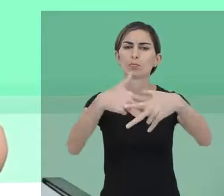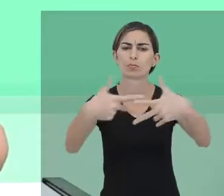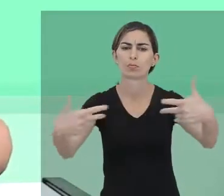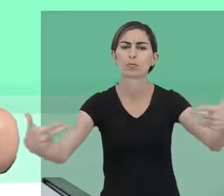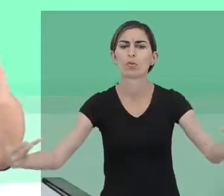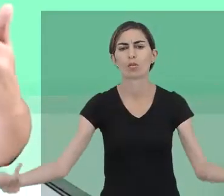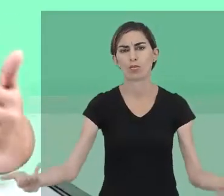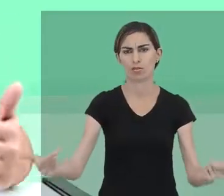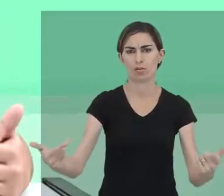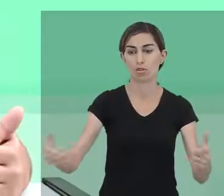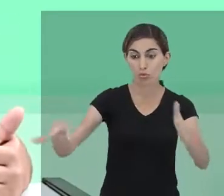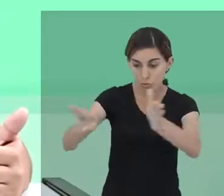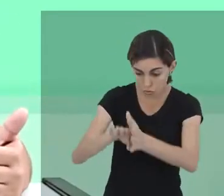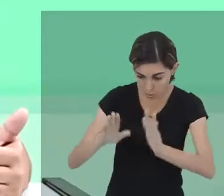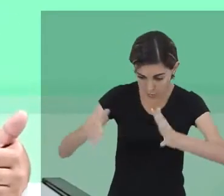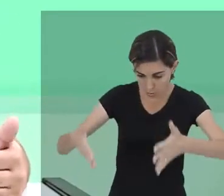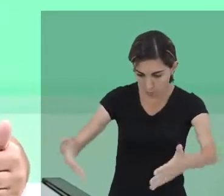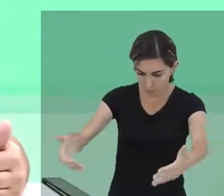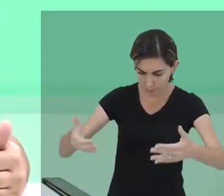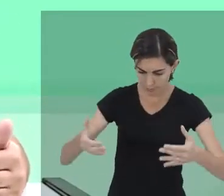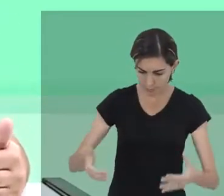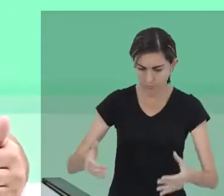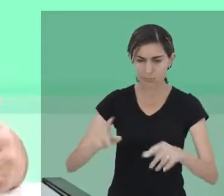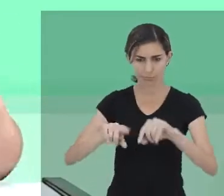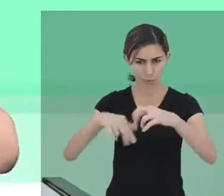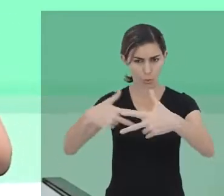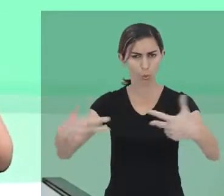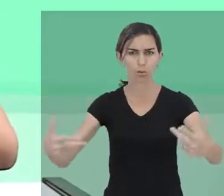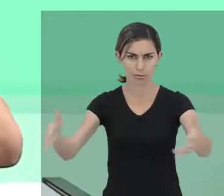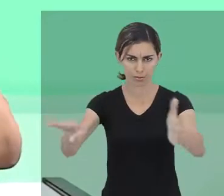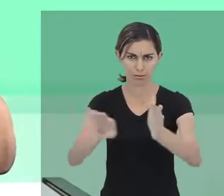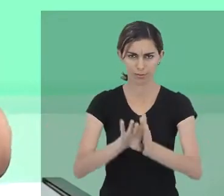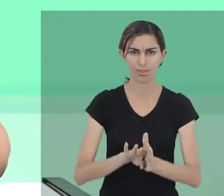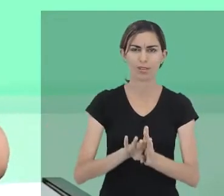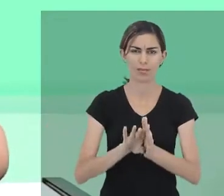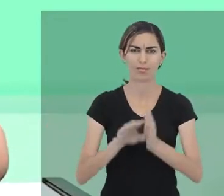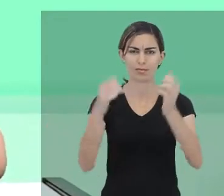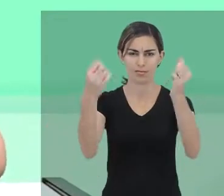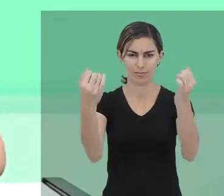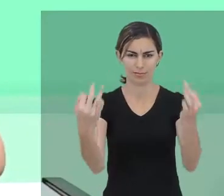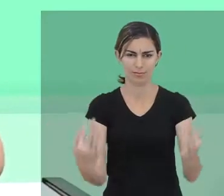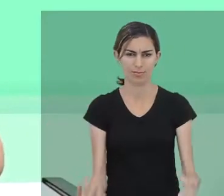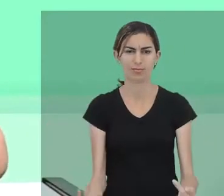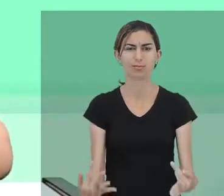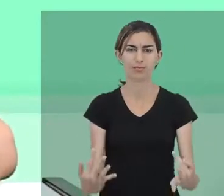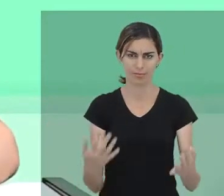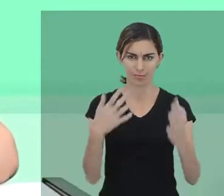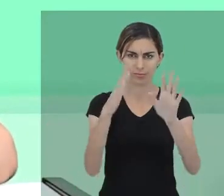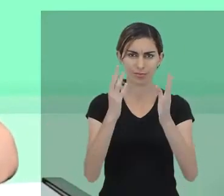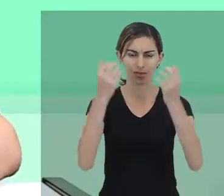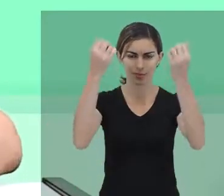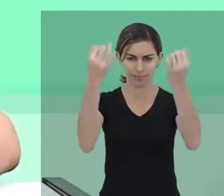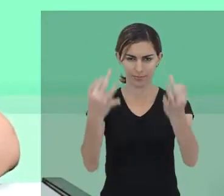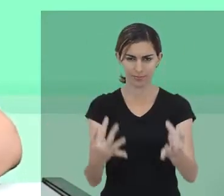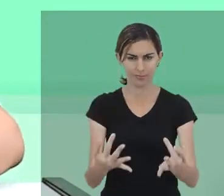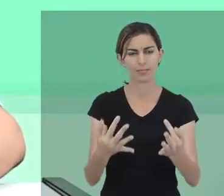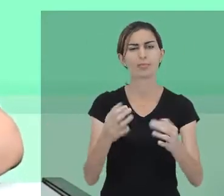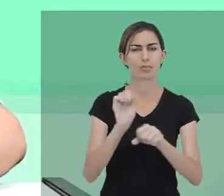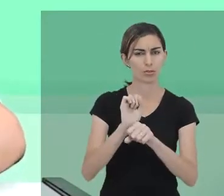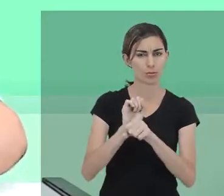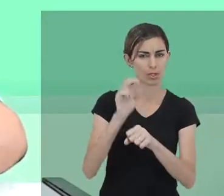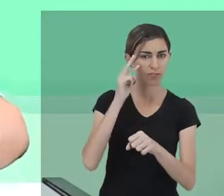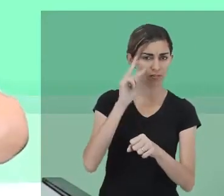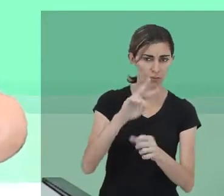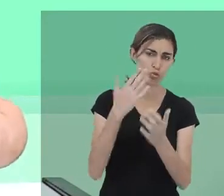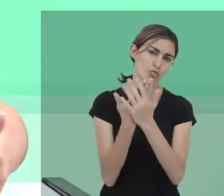produtos na hora que chega. Né? Eu estou dando uma explicação muito superficial. Como eu já disse, isso aí você